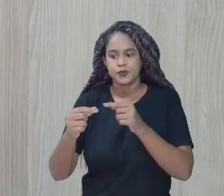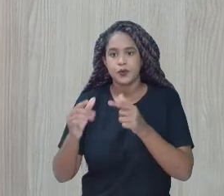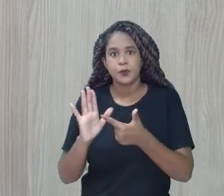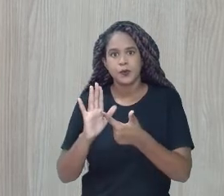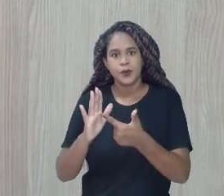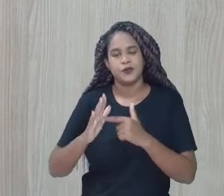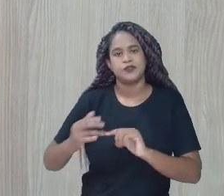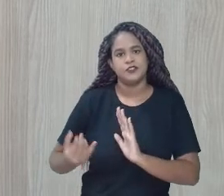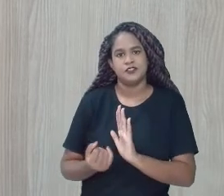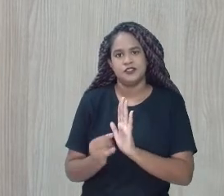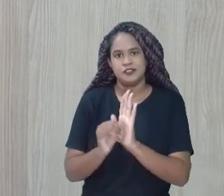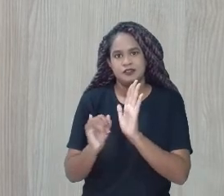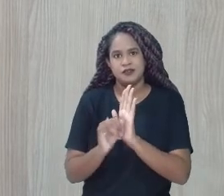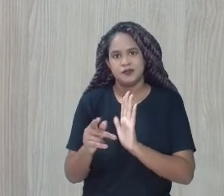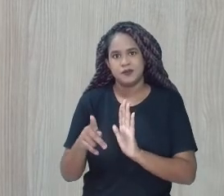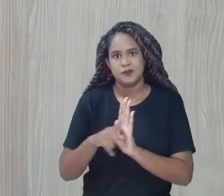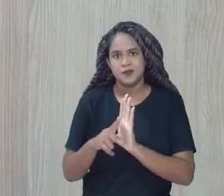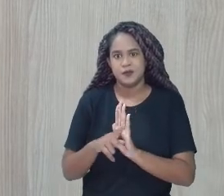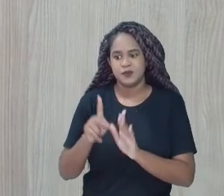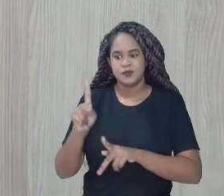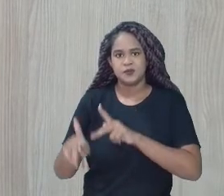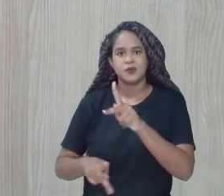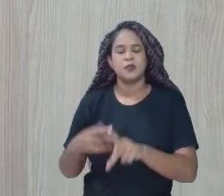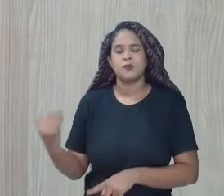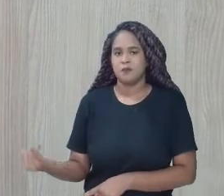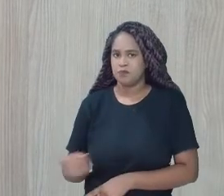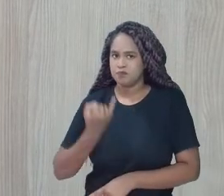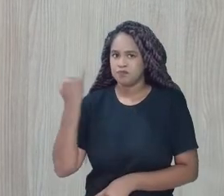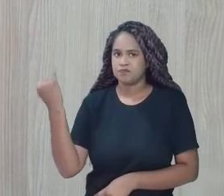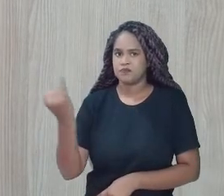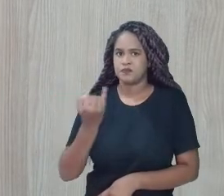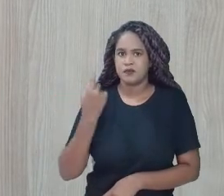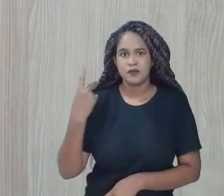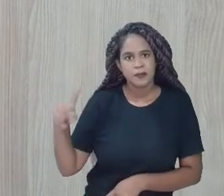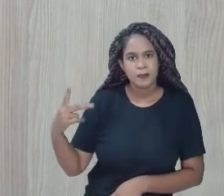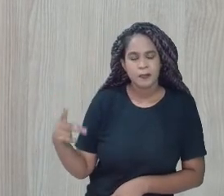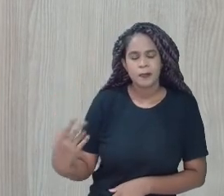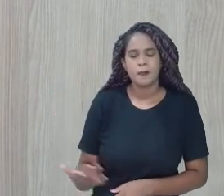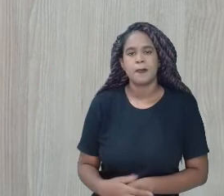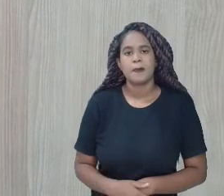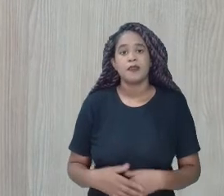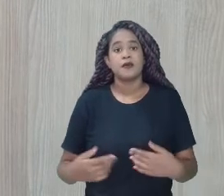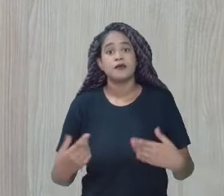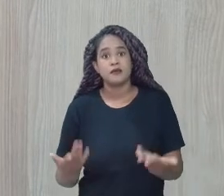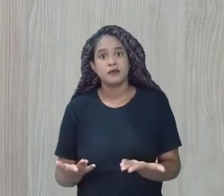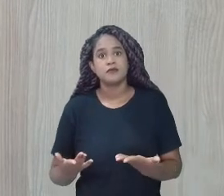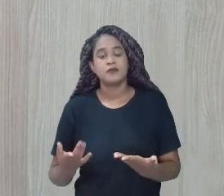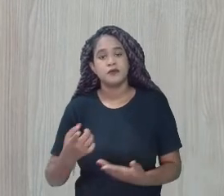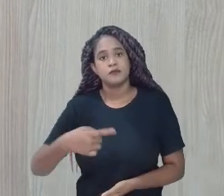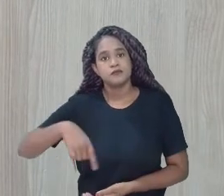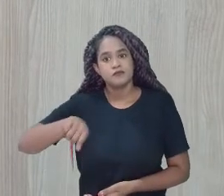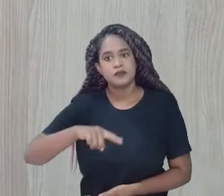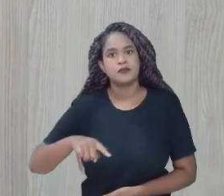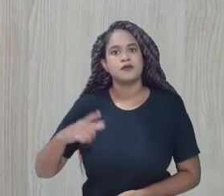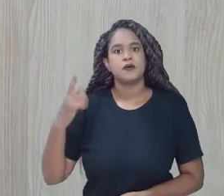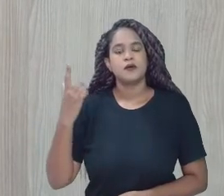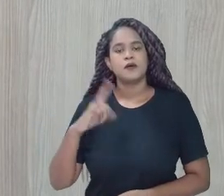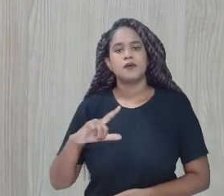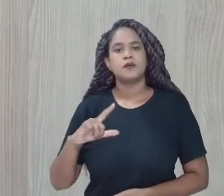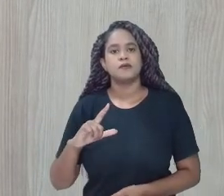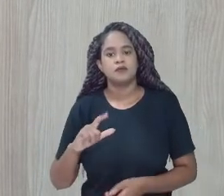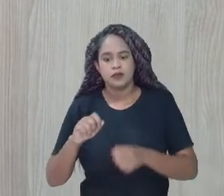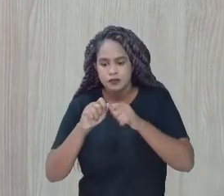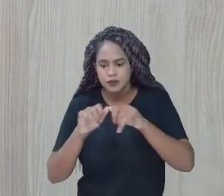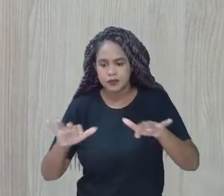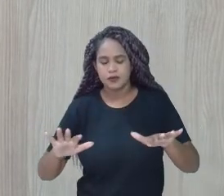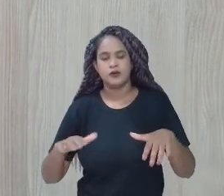do local e é muito importante para eles também. E é através disso, do consumo dessa cultura, que a gente consegue também acessar